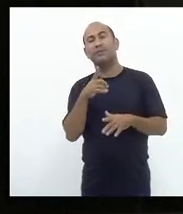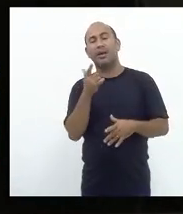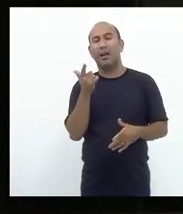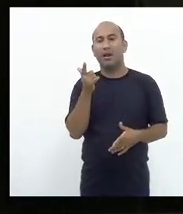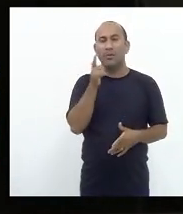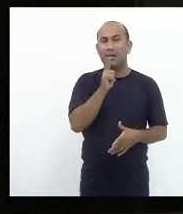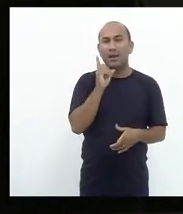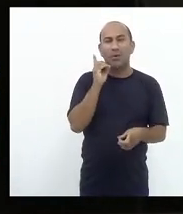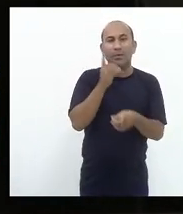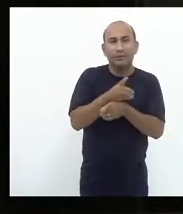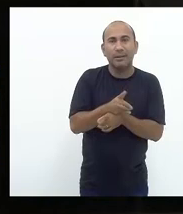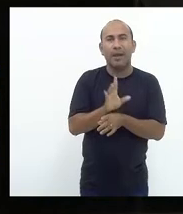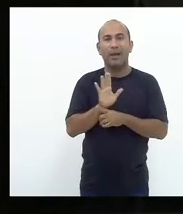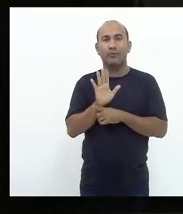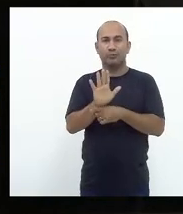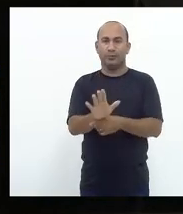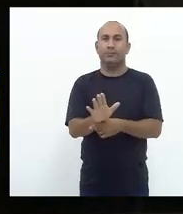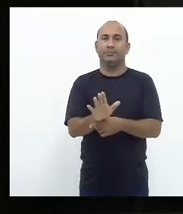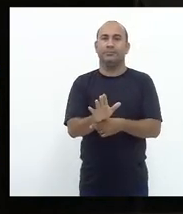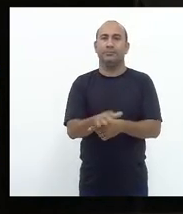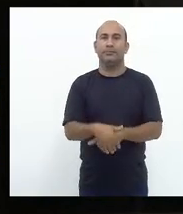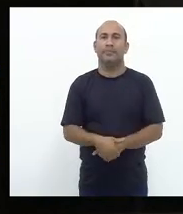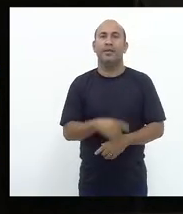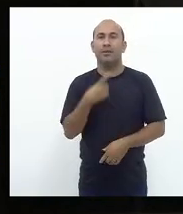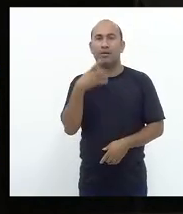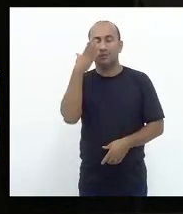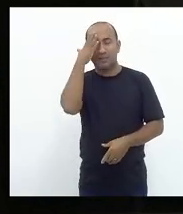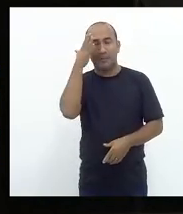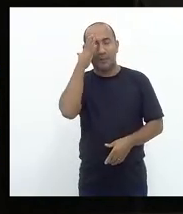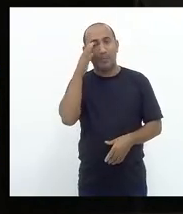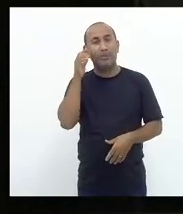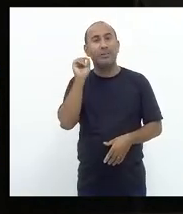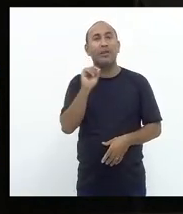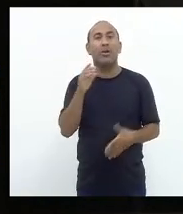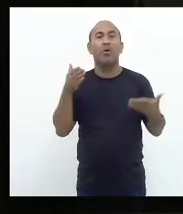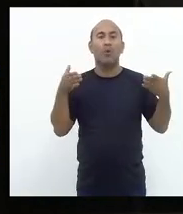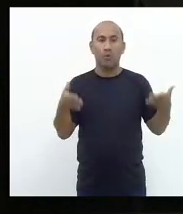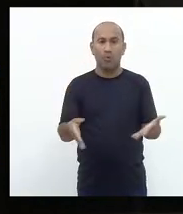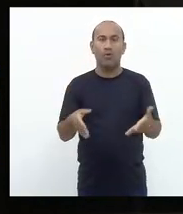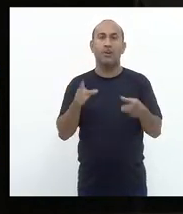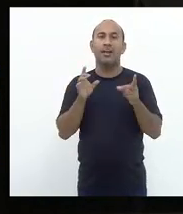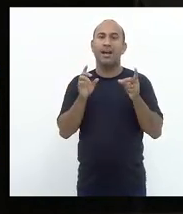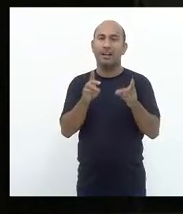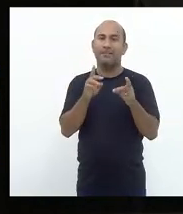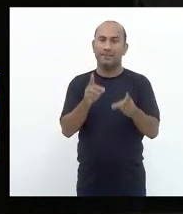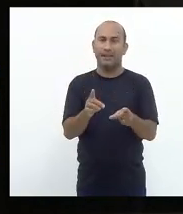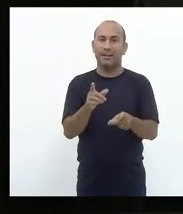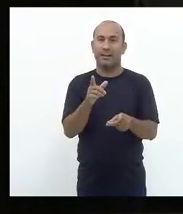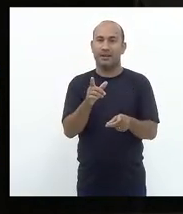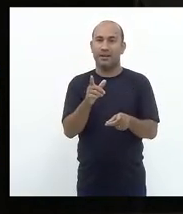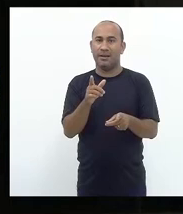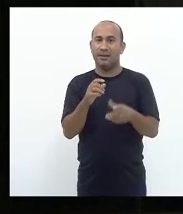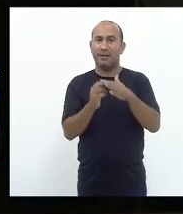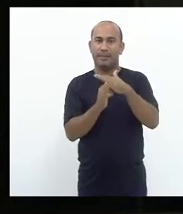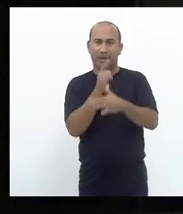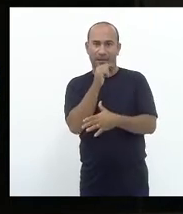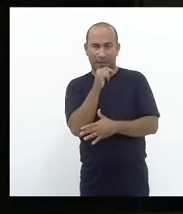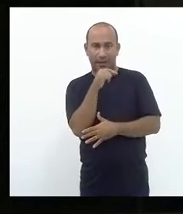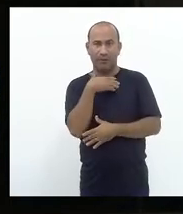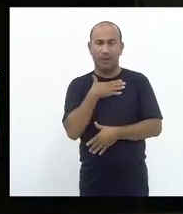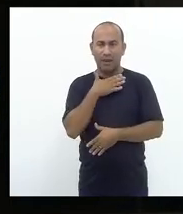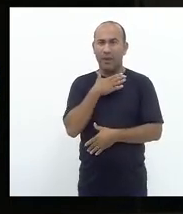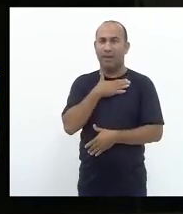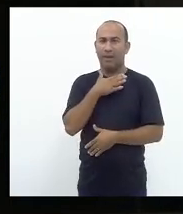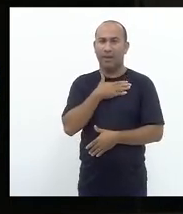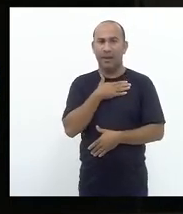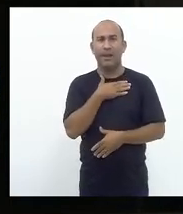encontra o atendimento. Então, sabendo que hoje, com a venda da SEDAI, e eu fui